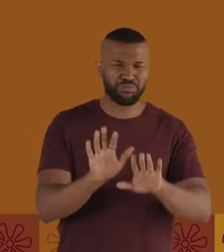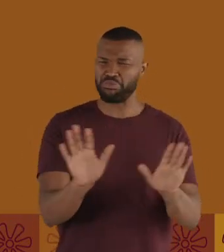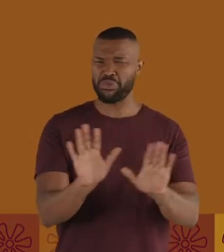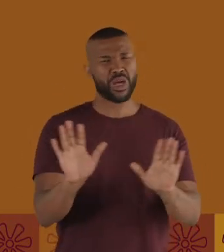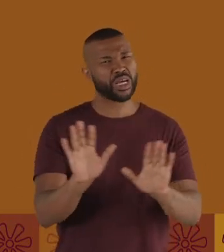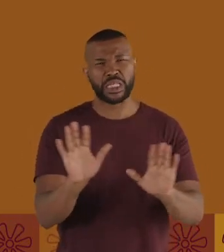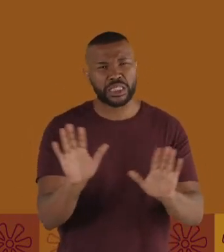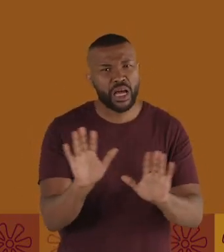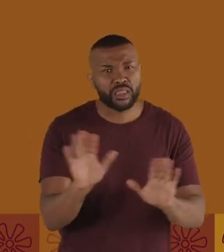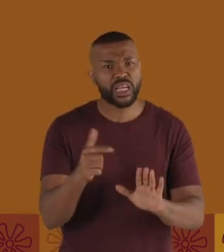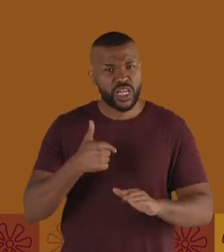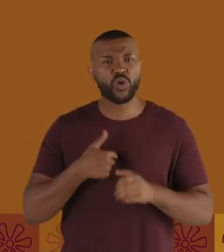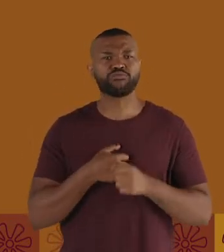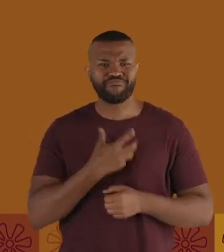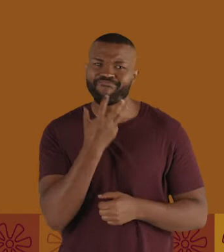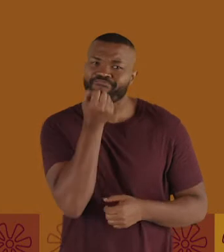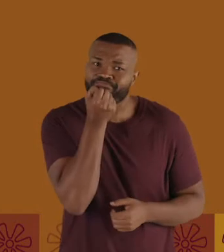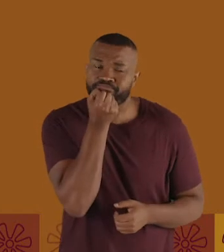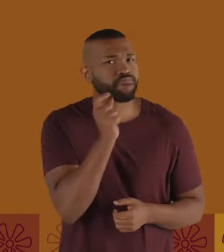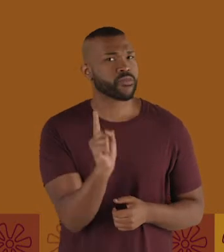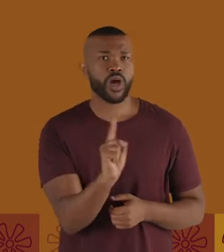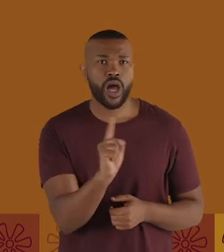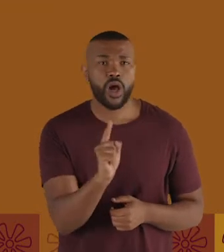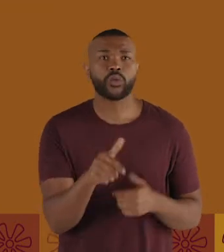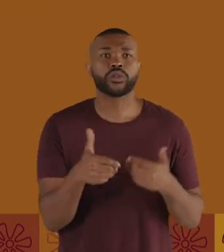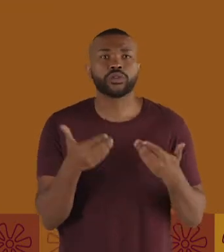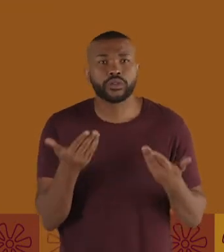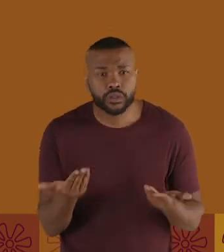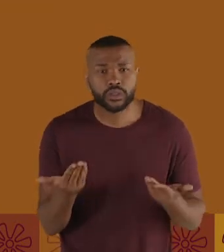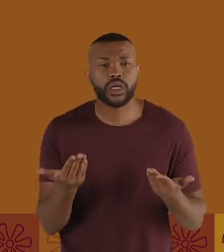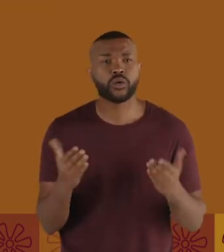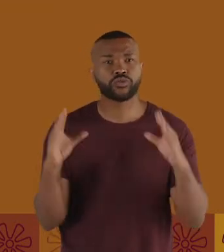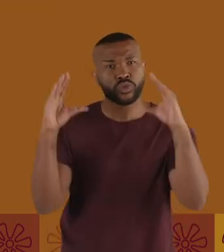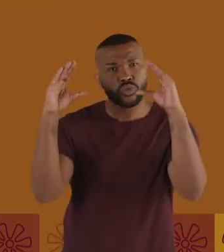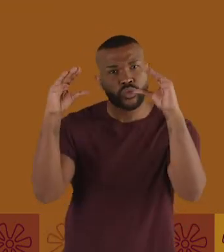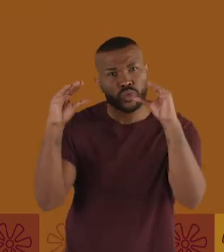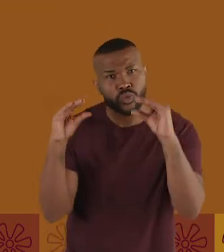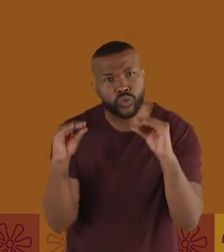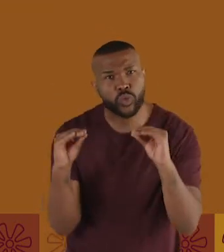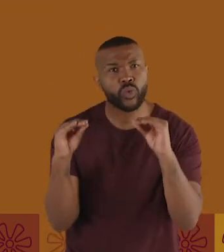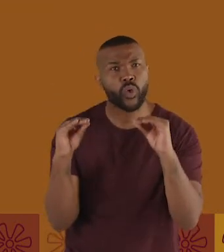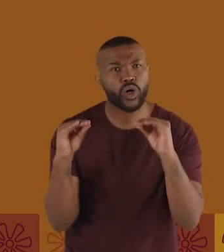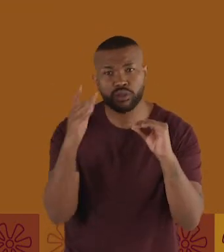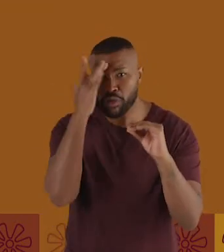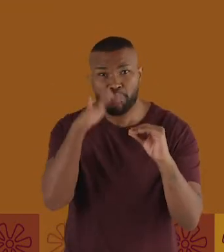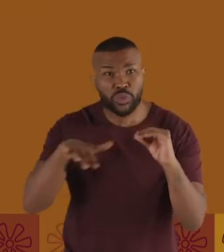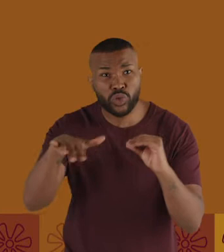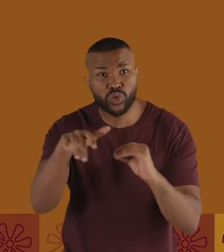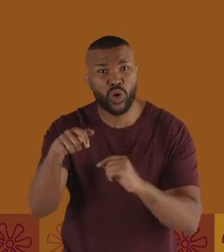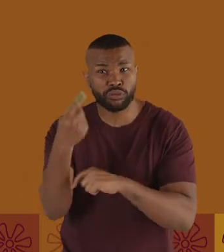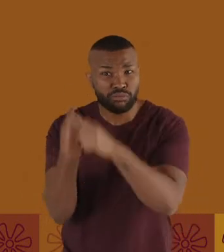nada, nada me fará calar. Senhores, atrás do muro da noite, muitos dos